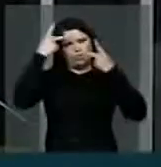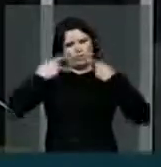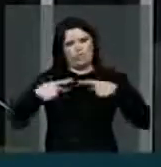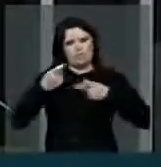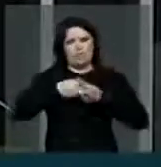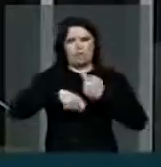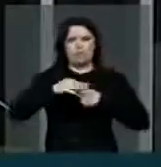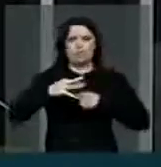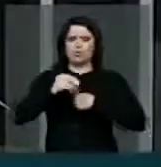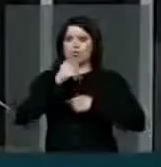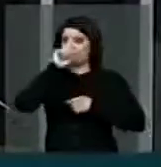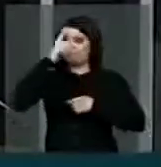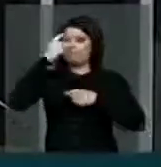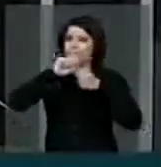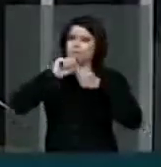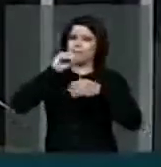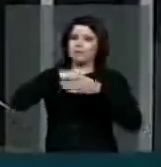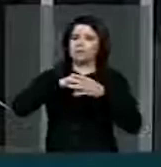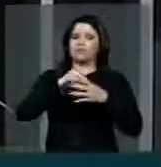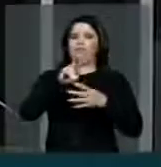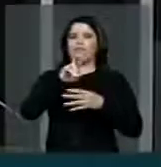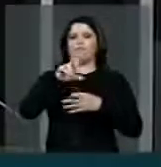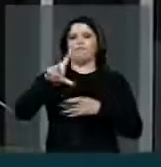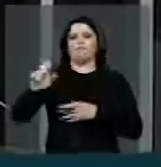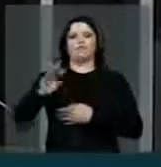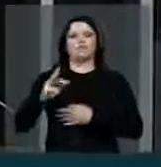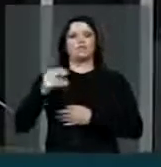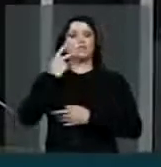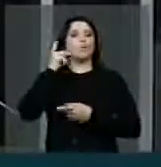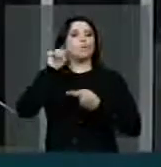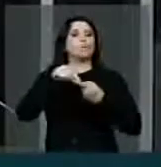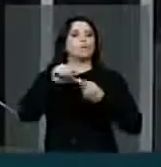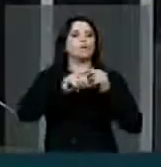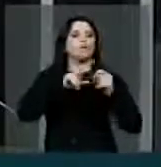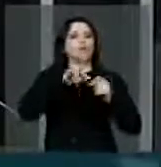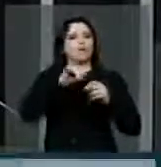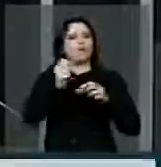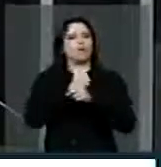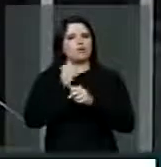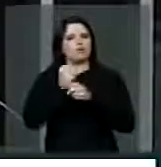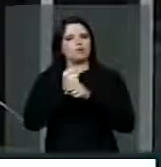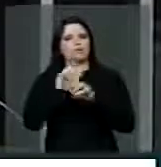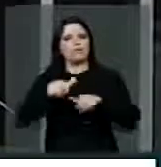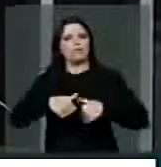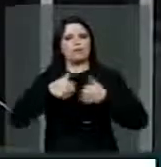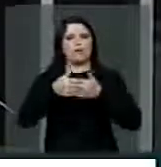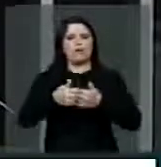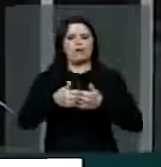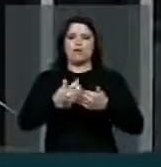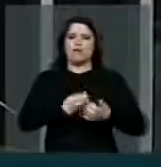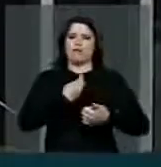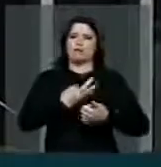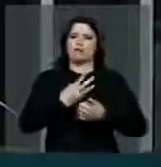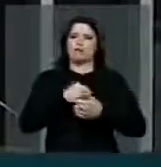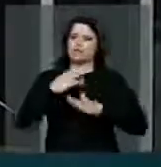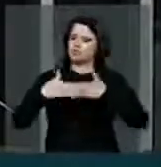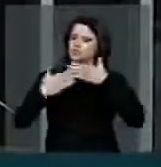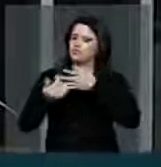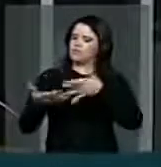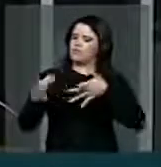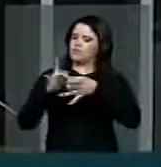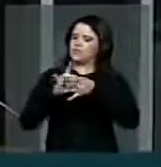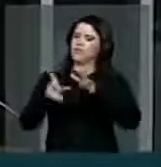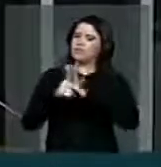econômico, idealizados pela Fundação Vale. Seu objetivo é construir para a melhoria de qualidade de vida e para o desenvolvimento integrado